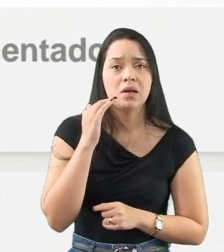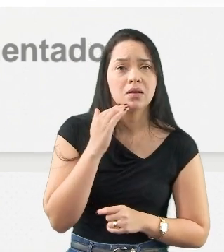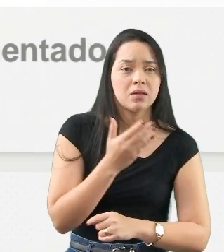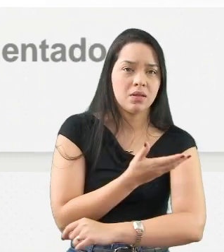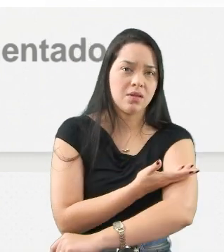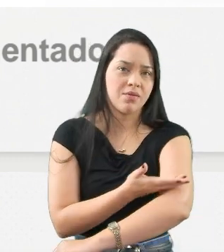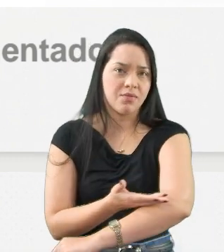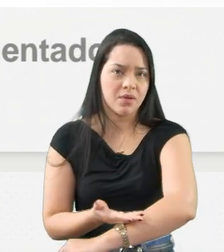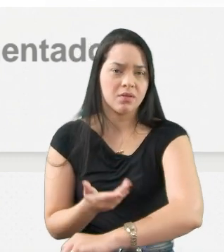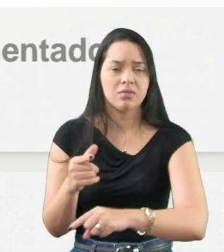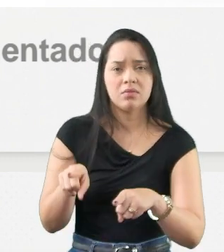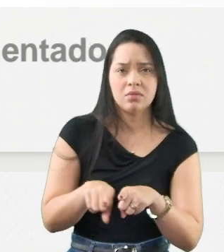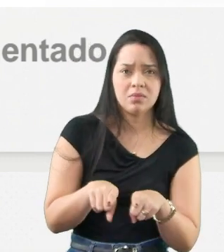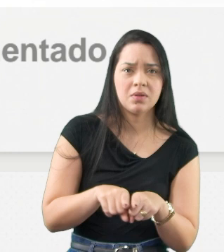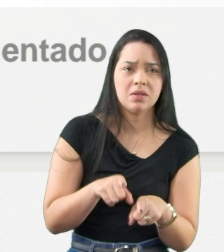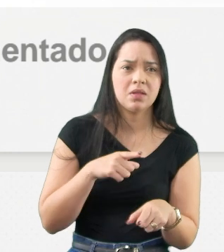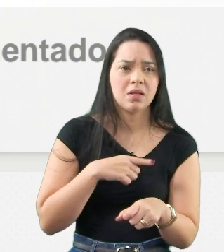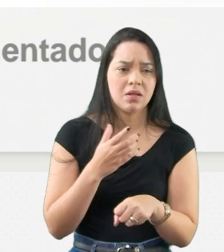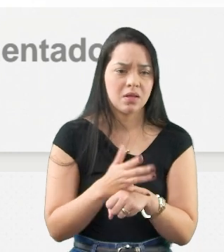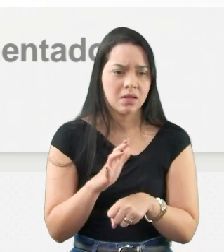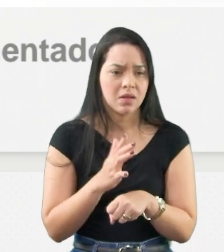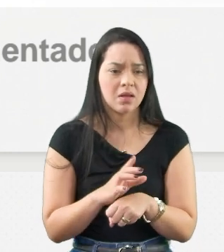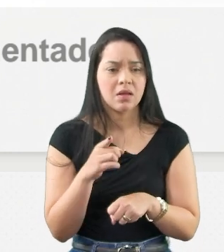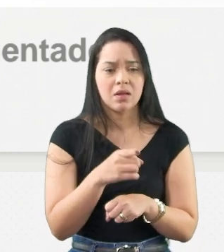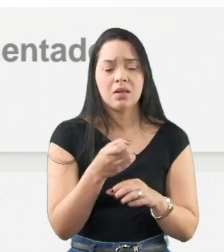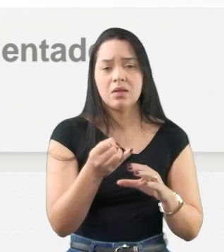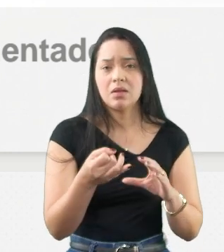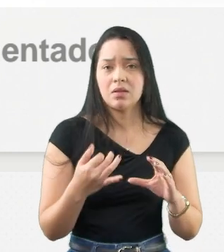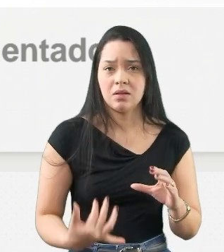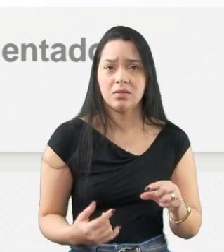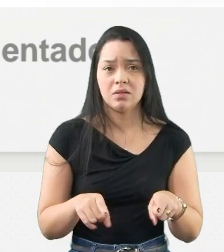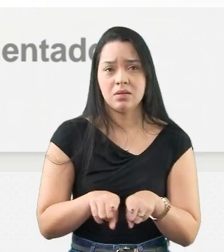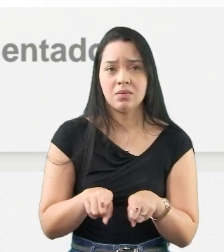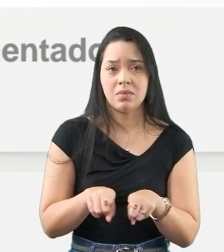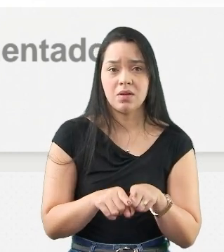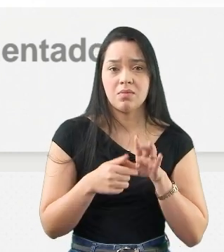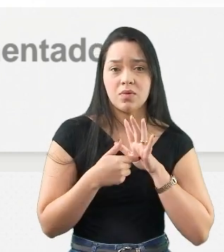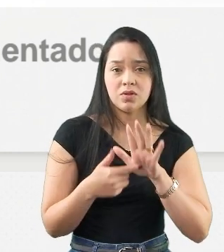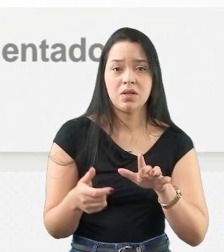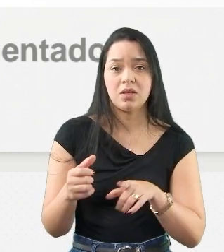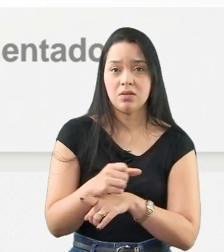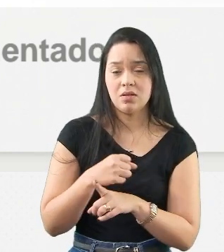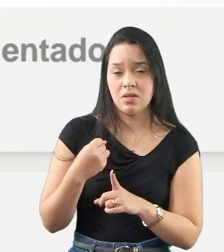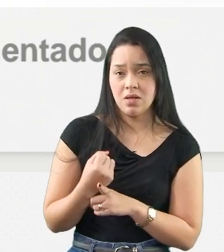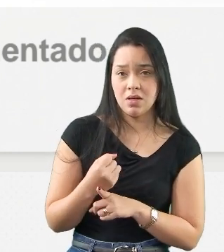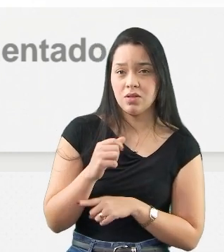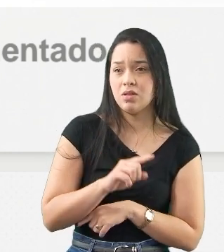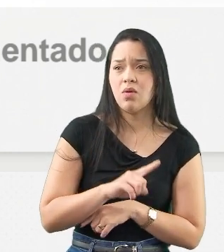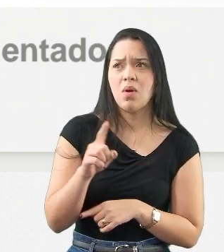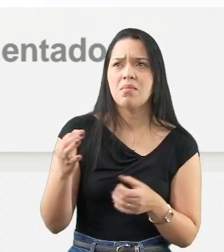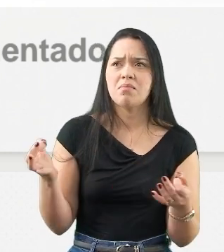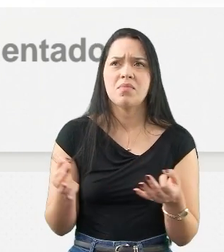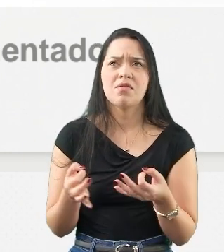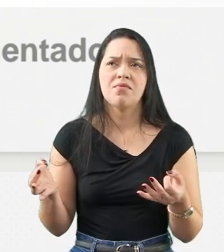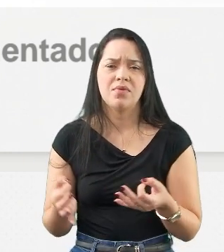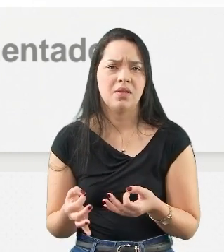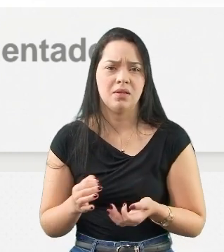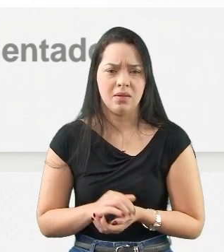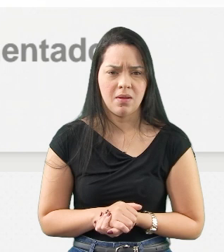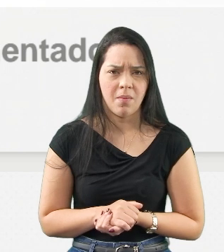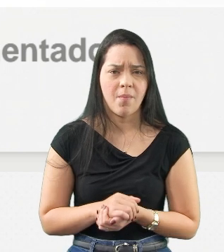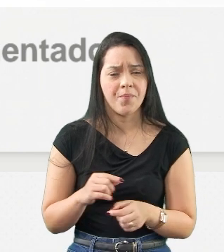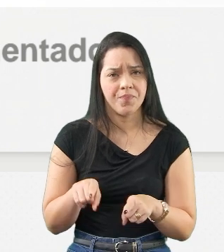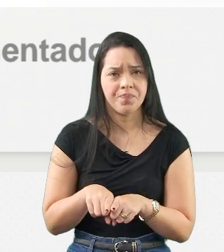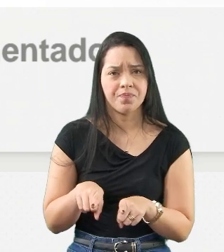tem aqueles atos, aquelas características que vai mostrar que a sociedade, ela não é uma sociedade perfeita, sem defeito. E